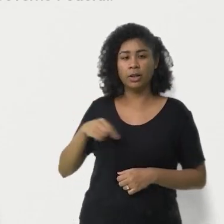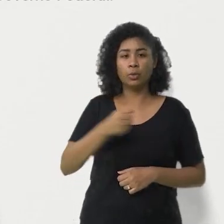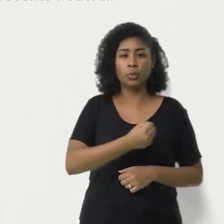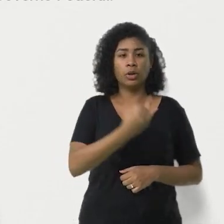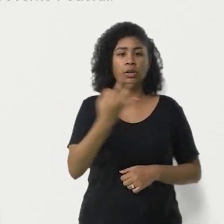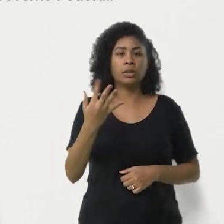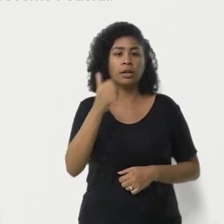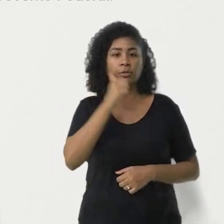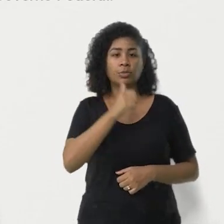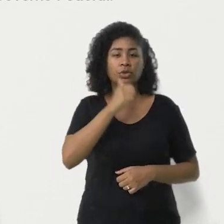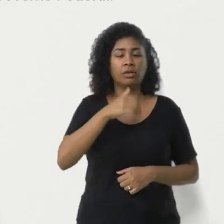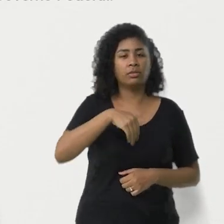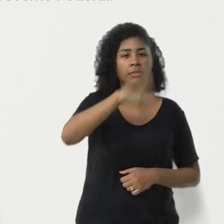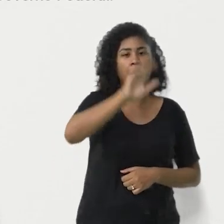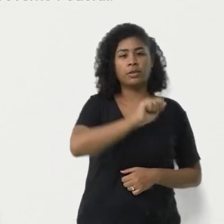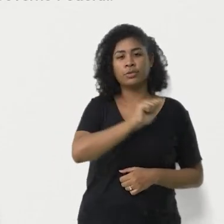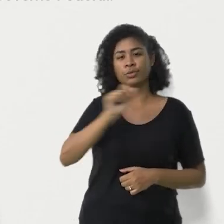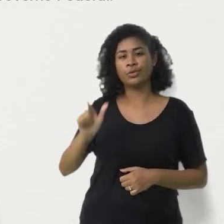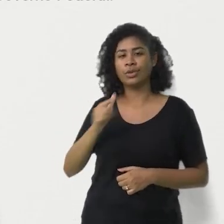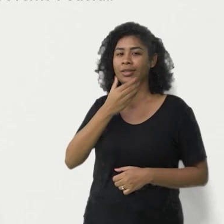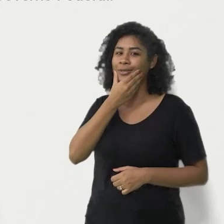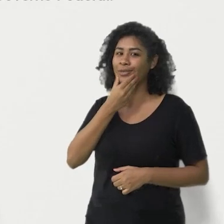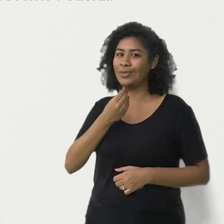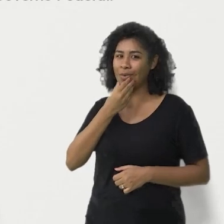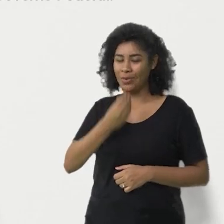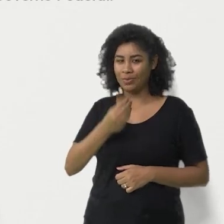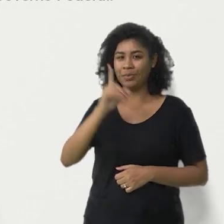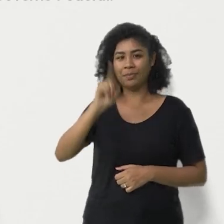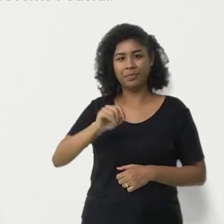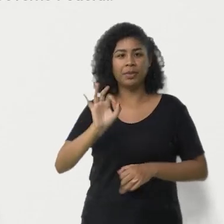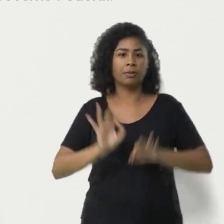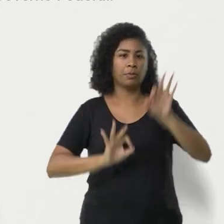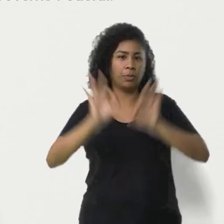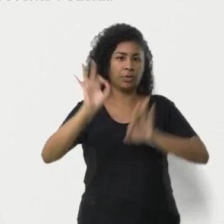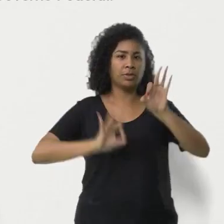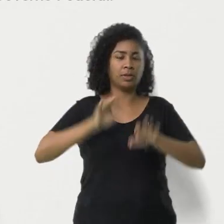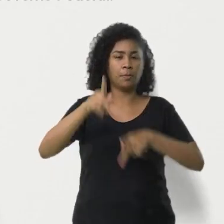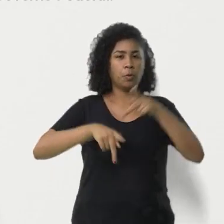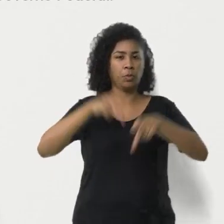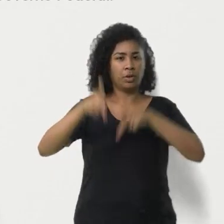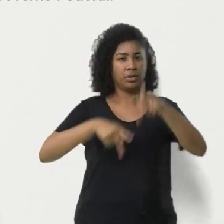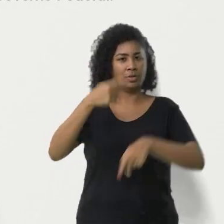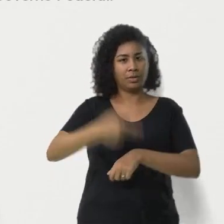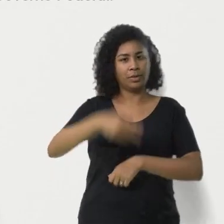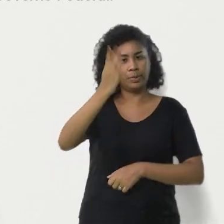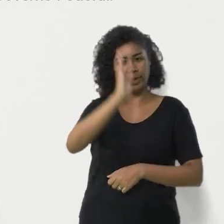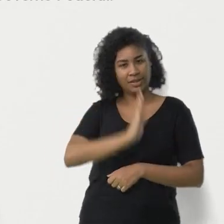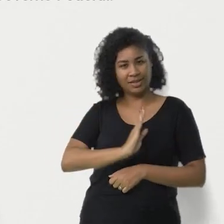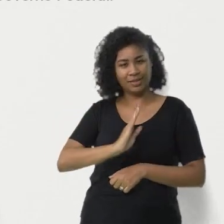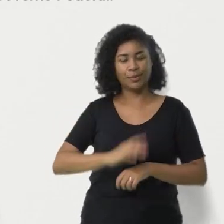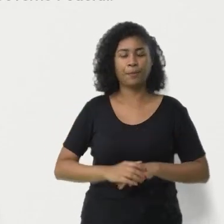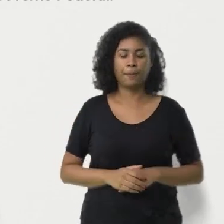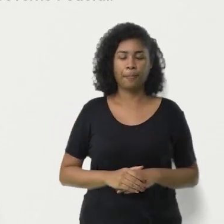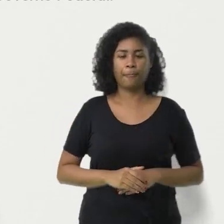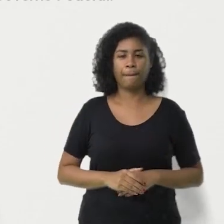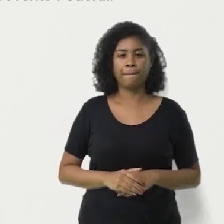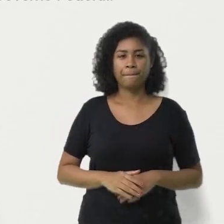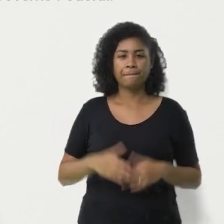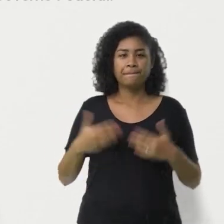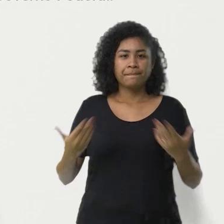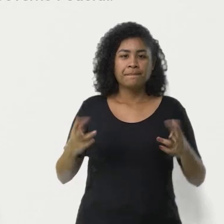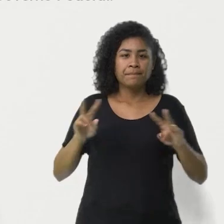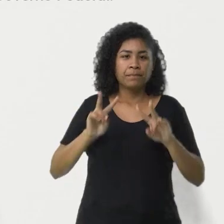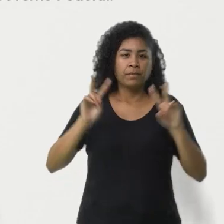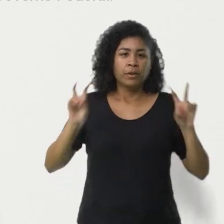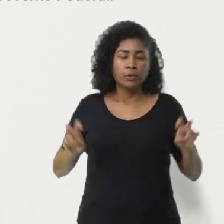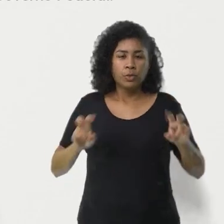que a de homens em relação à distribuição da população brasileira, tá? Então, em relação